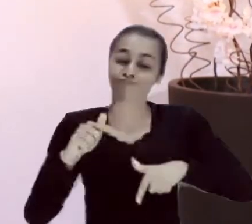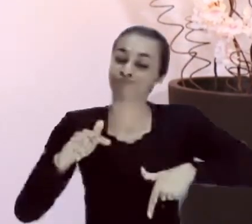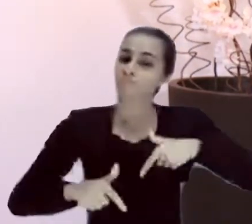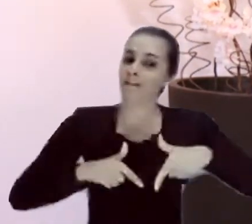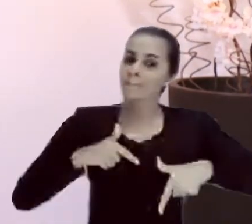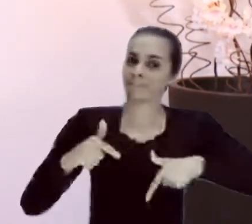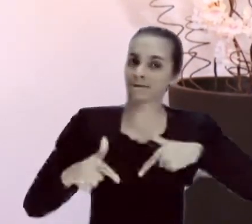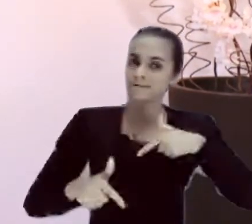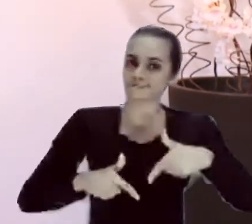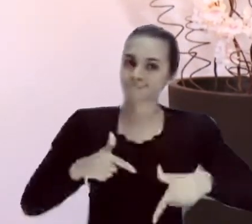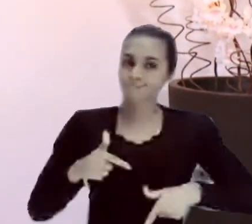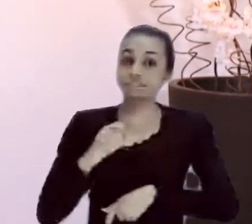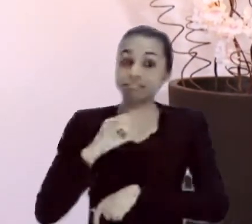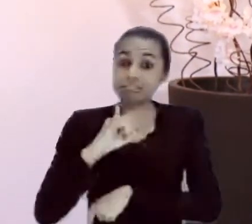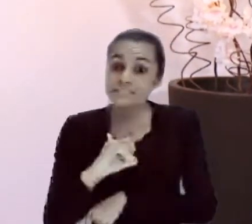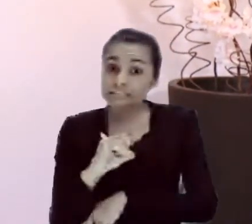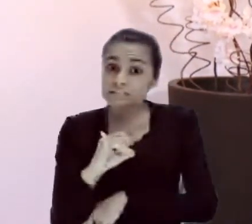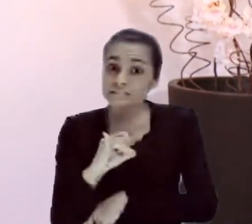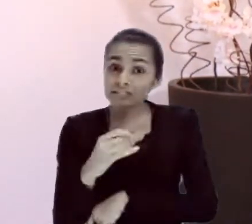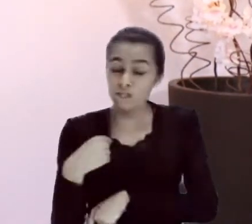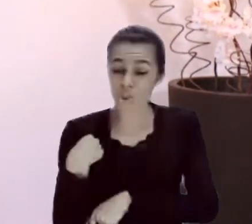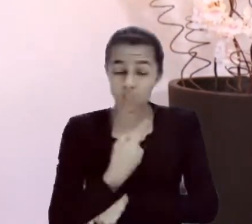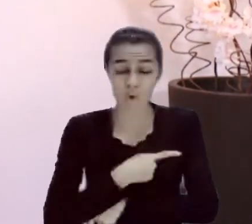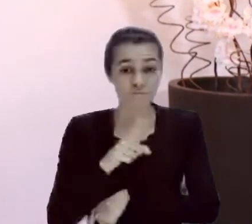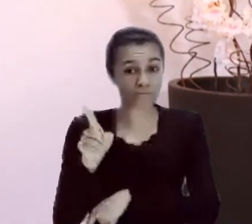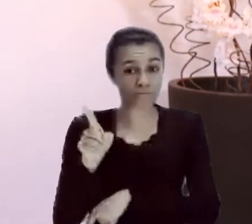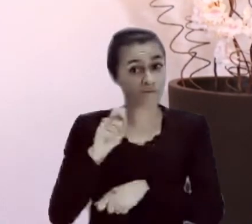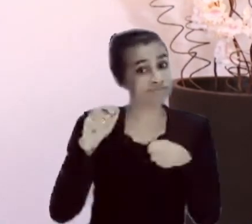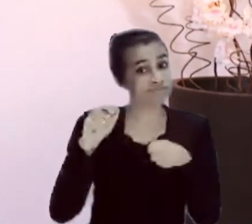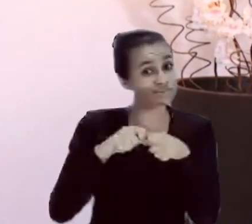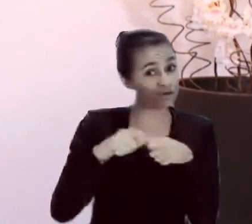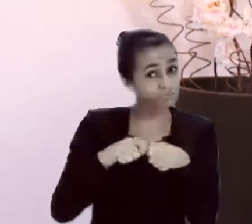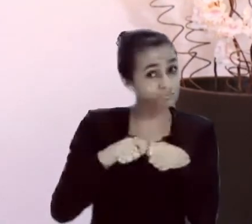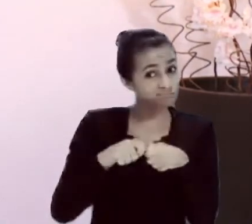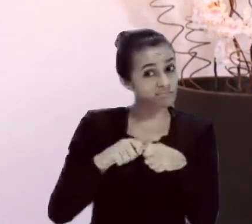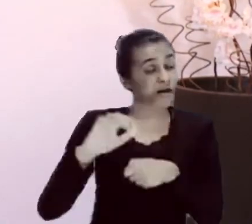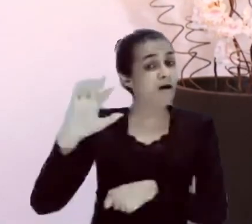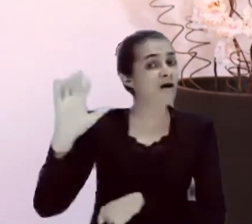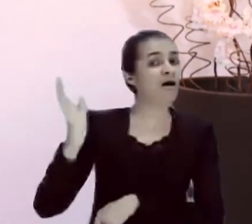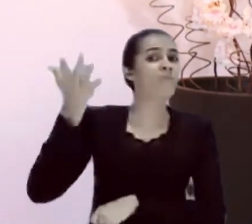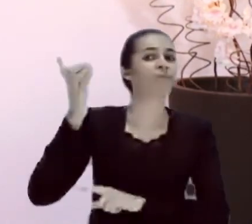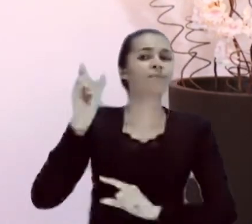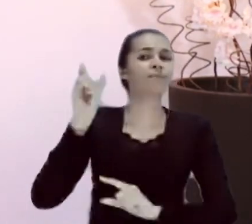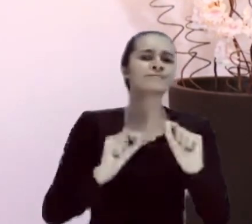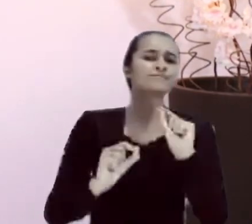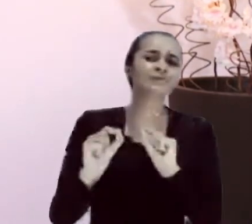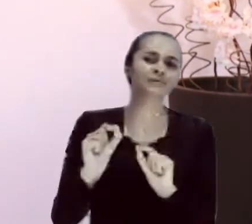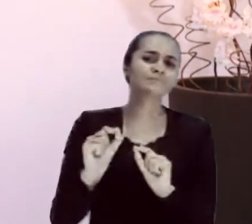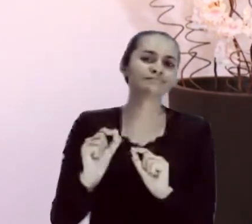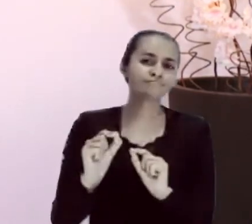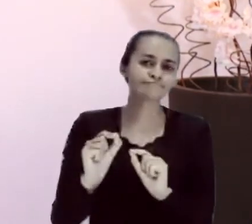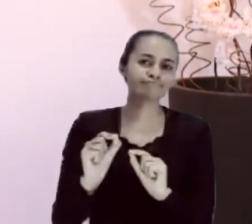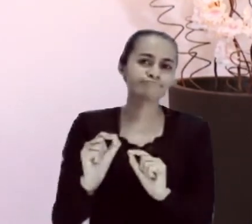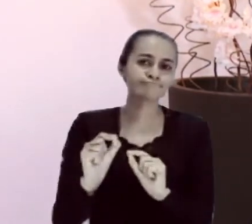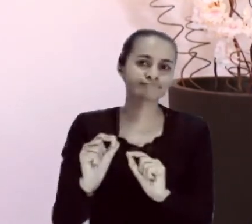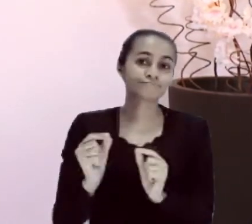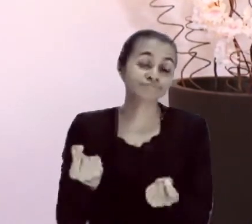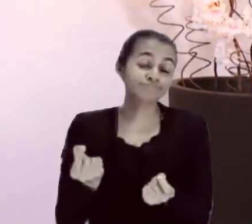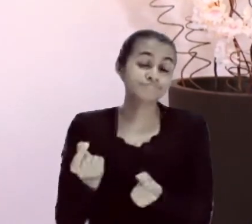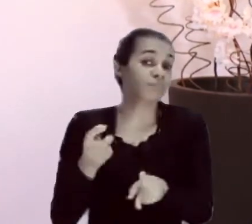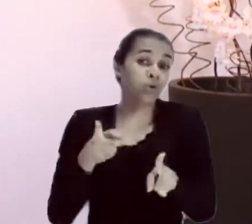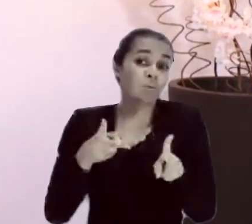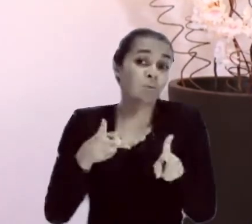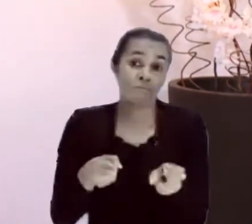não realizamos essa obra, o que é que irá acontecer conosco? Assim como o microfone,